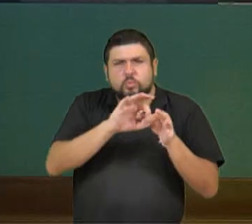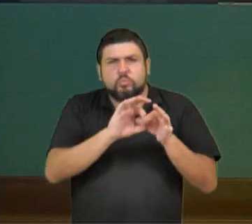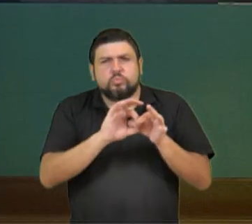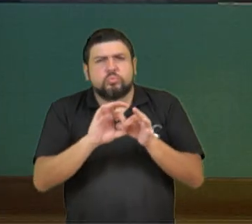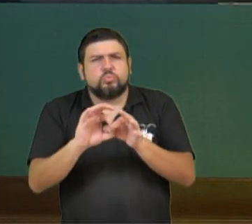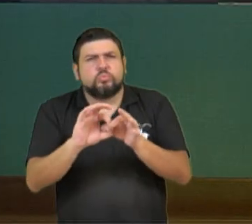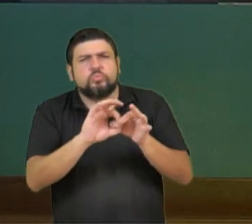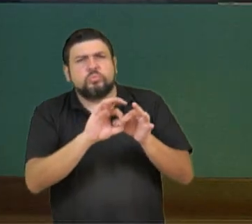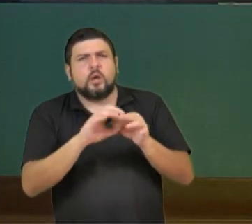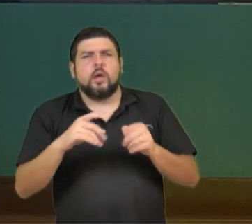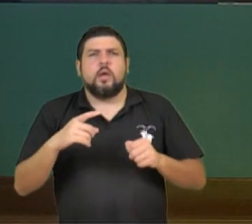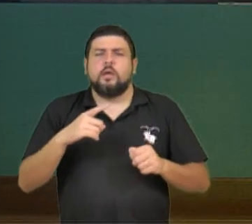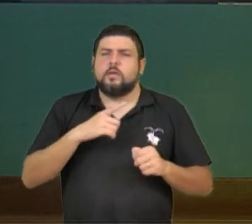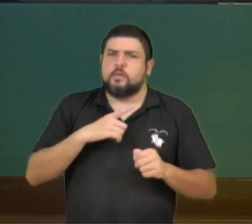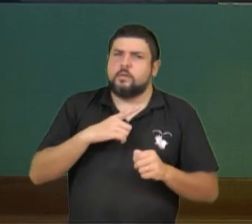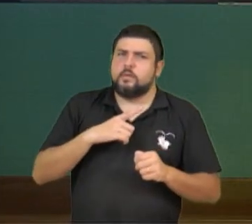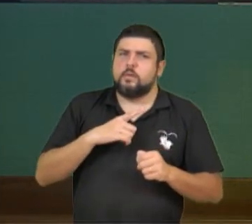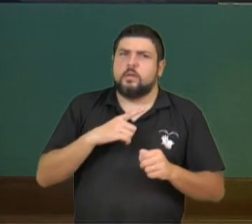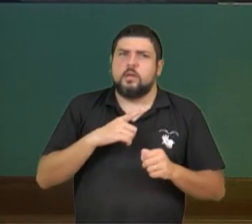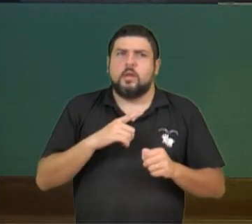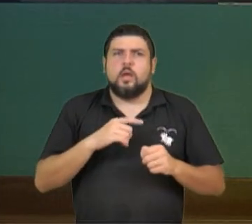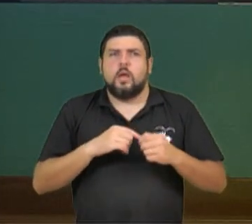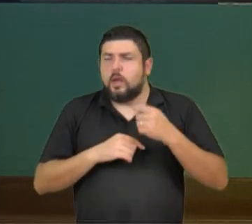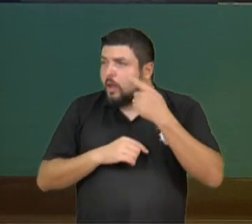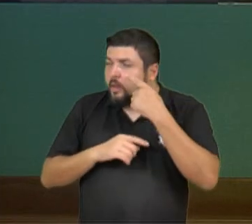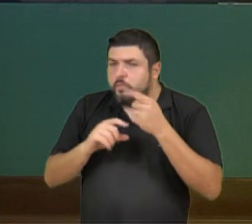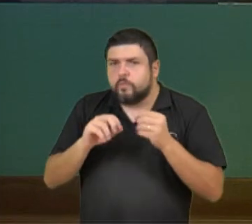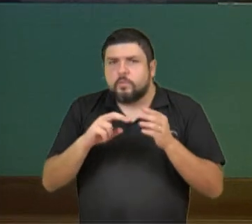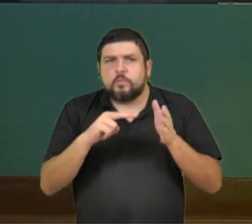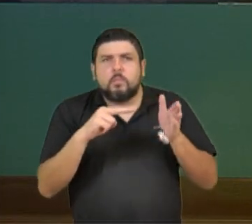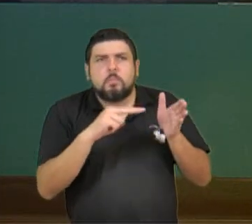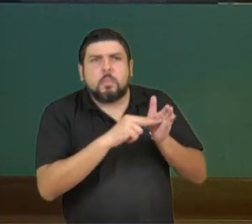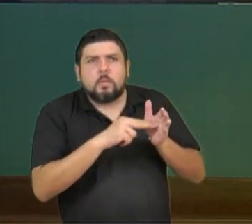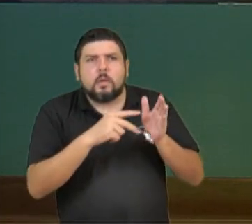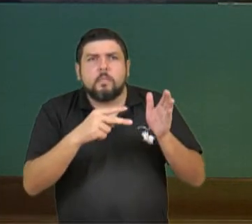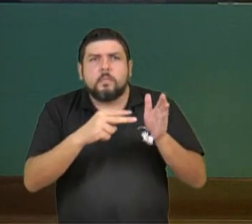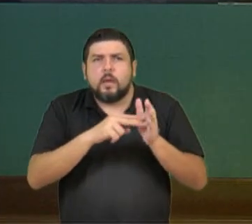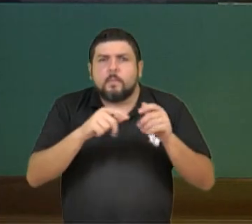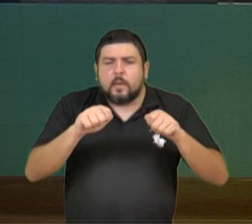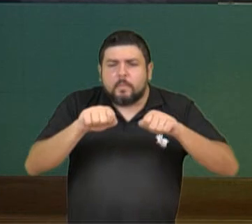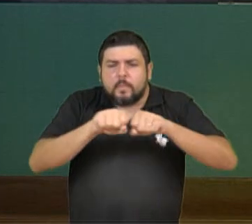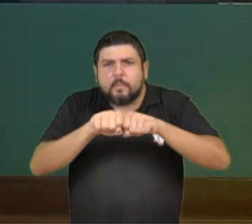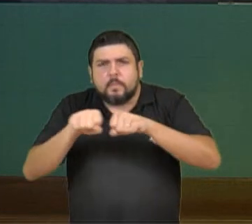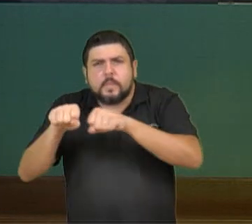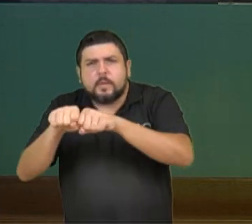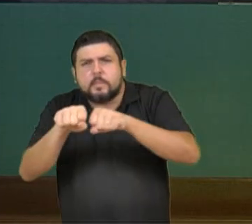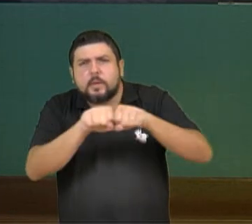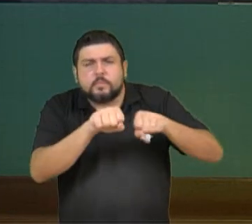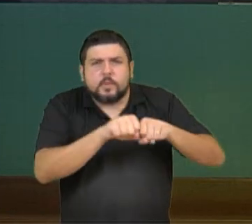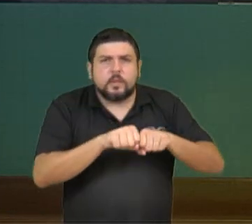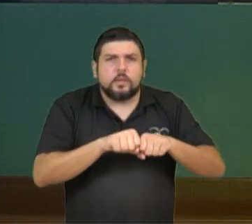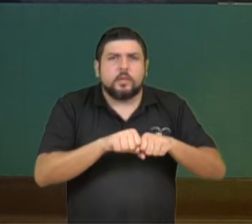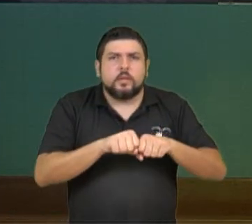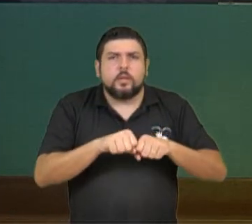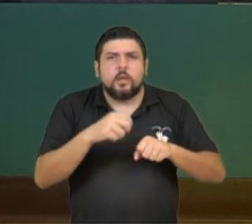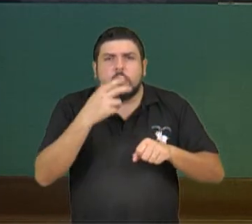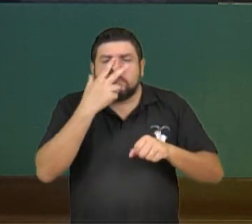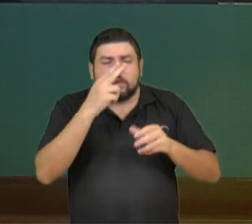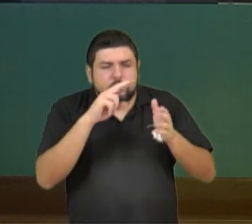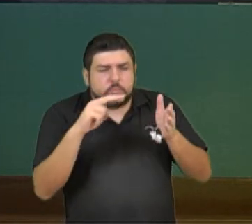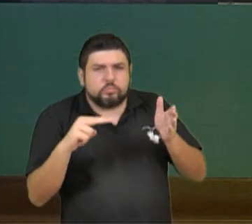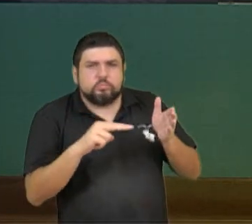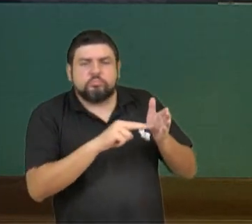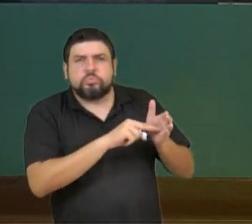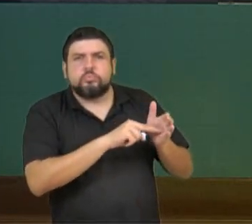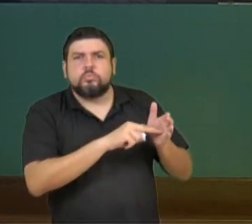muito que aparecem os plugs, mostrando então essa conectividade, como se o planeta todo estivesse ligado numa tomadinha, e é uma tomadinha